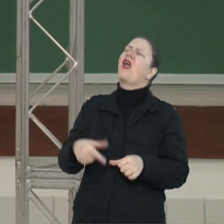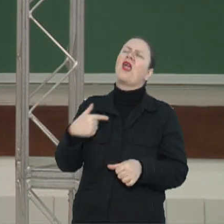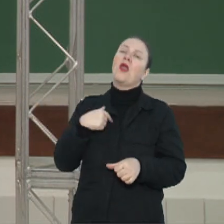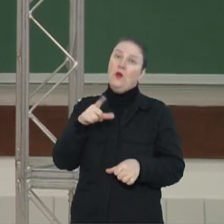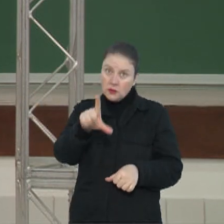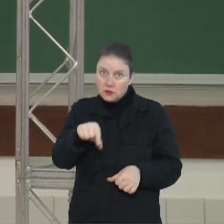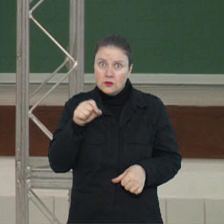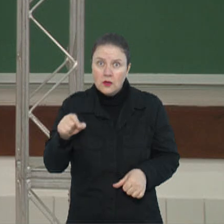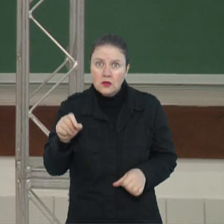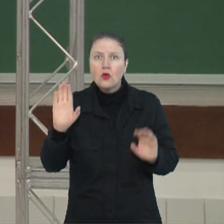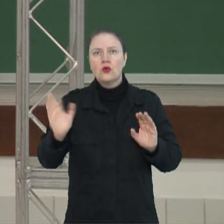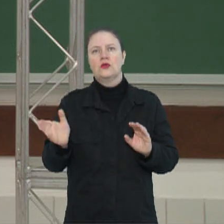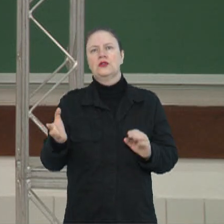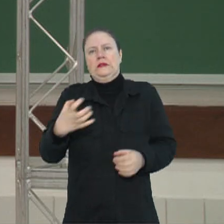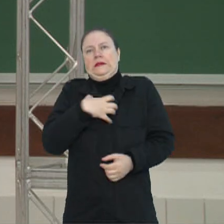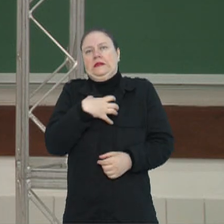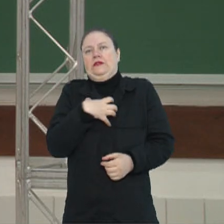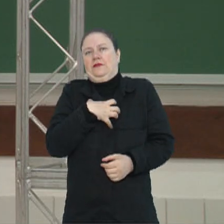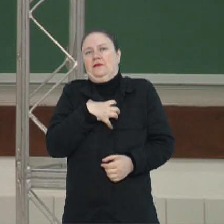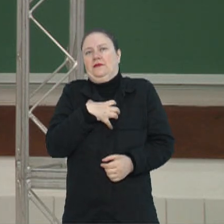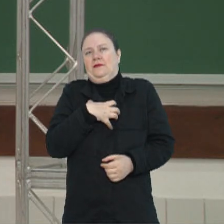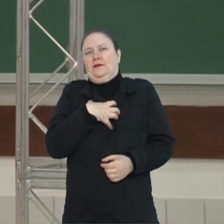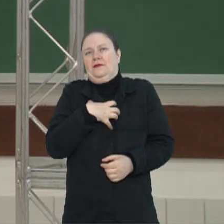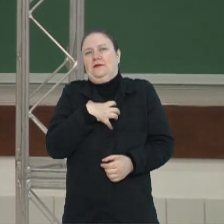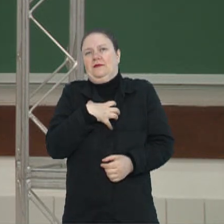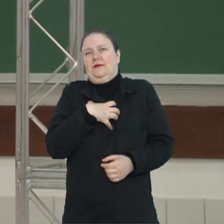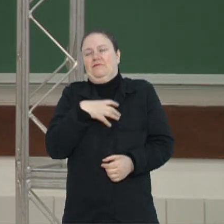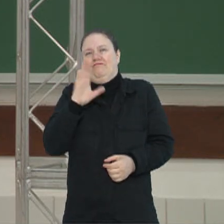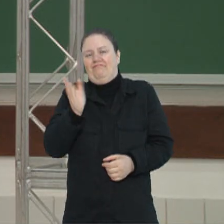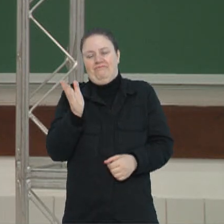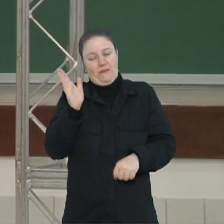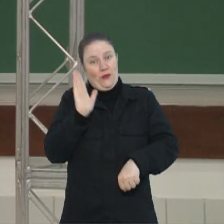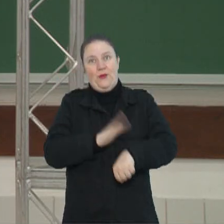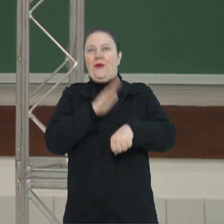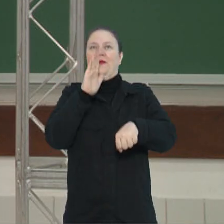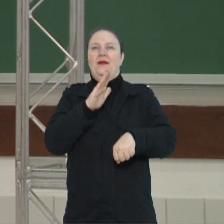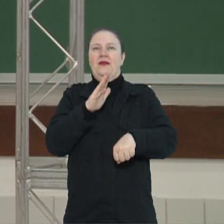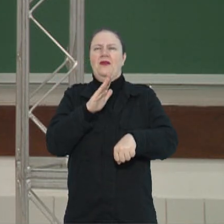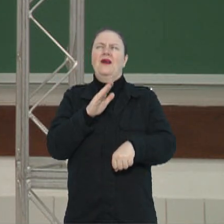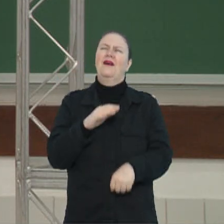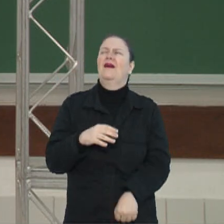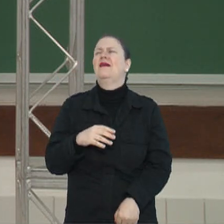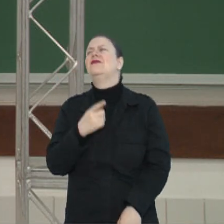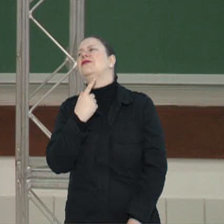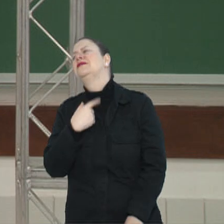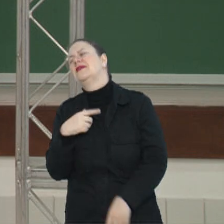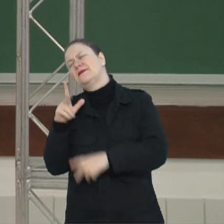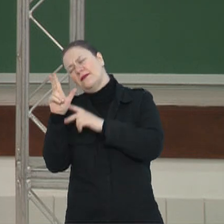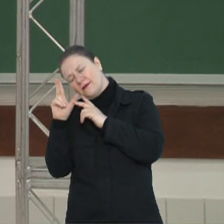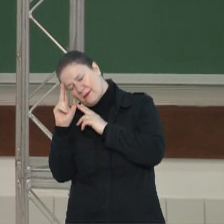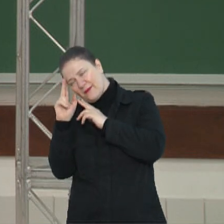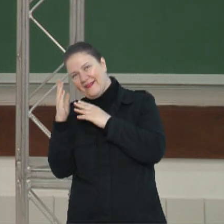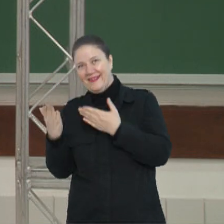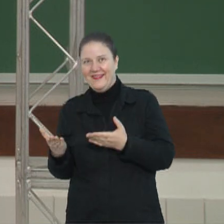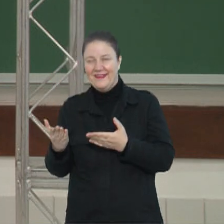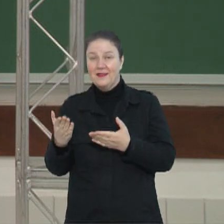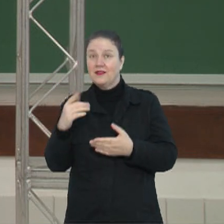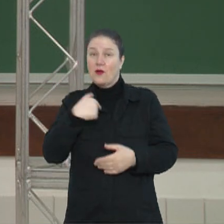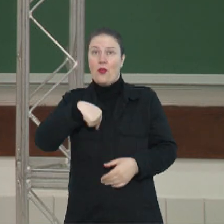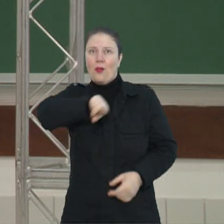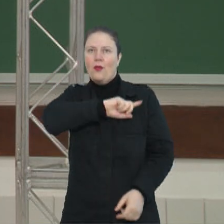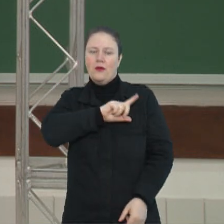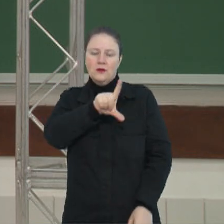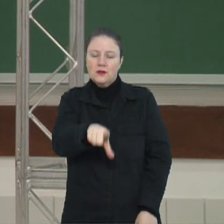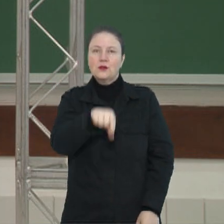preguiça? Ou já acorda sentindo a preguiça? Nós já acordamos sentindo a preguiça. Então, nós não escolhemos ter